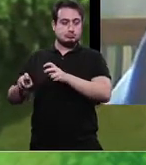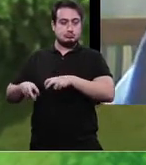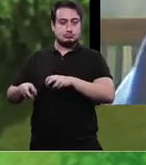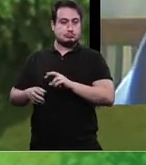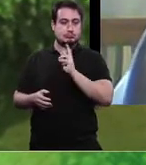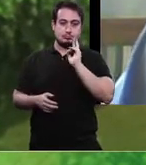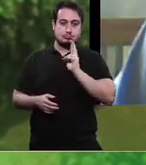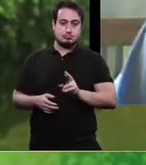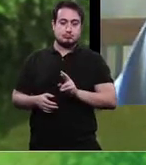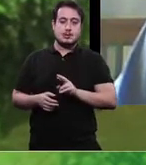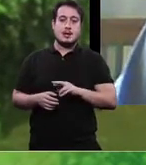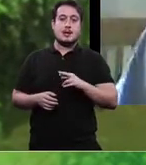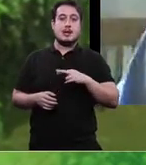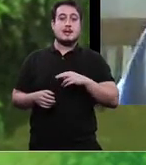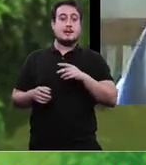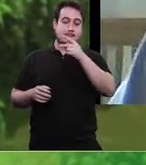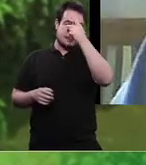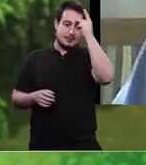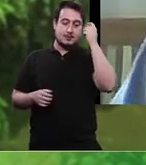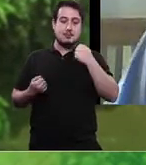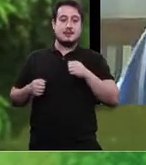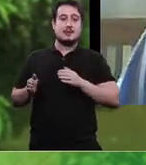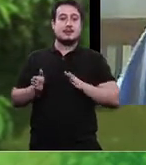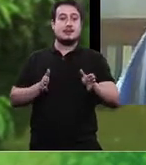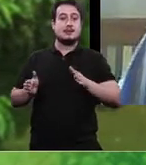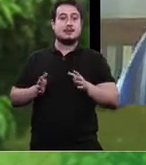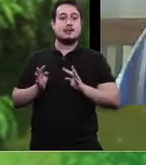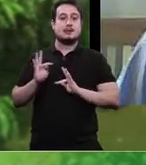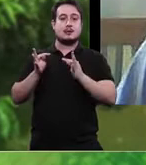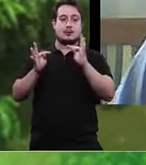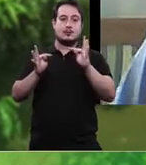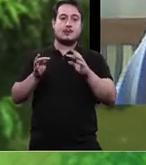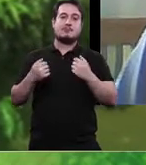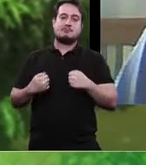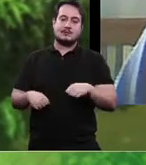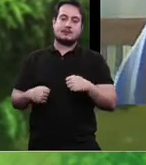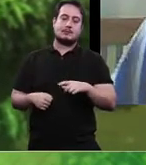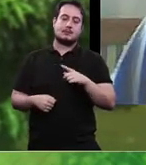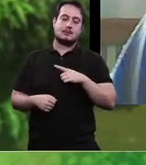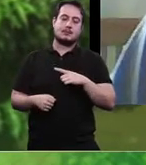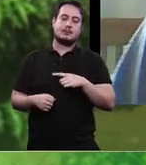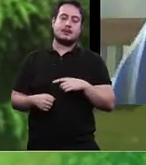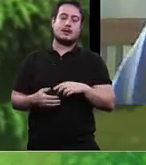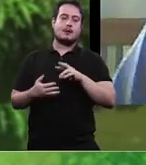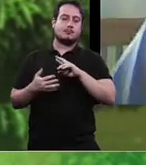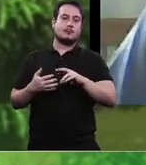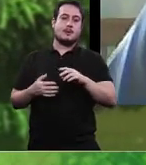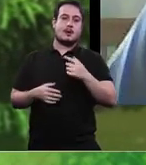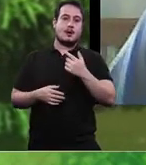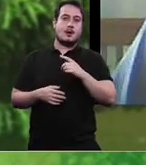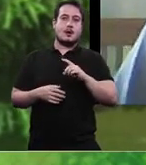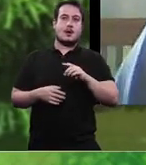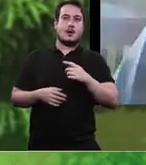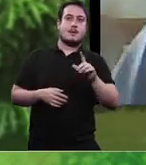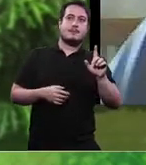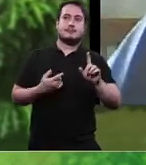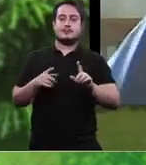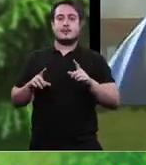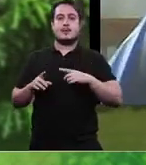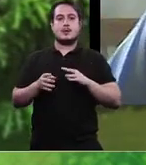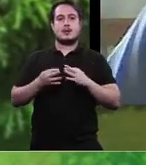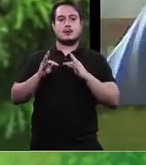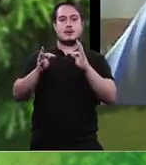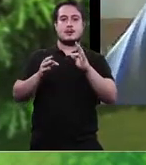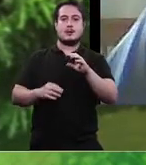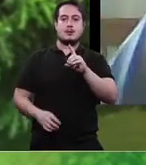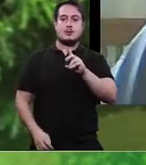agropecuária e pessoas que precisam ter acesso à tecnologia. Por quê? Muitas das vezes a gente fala que tecnologia é um